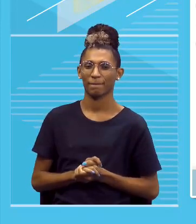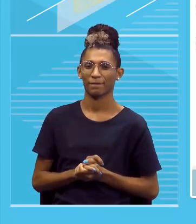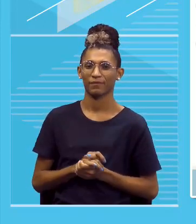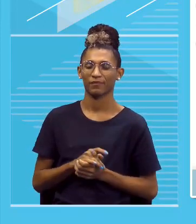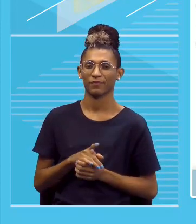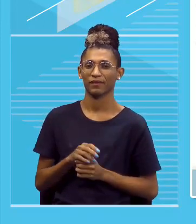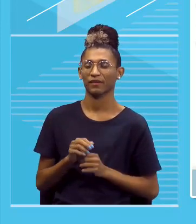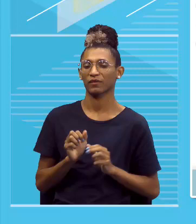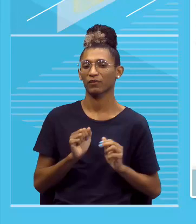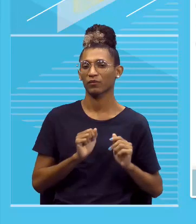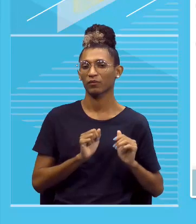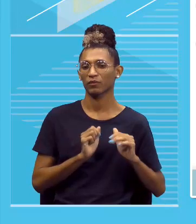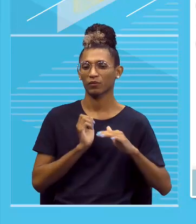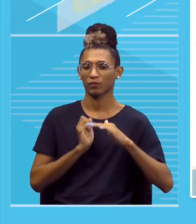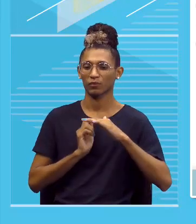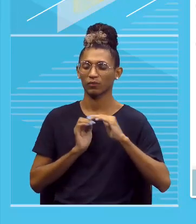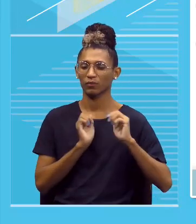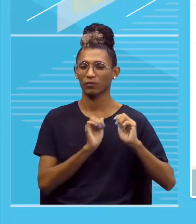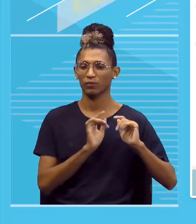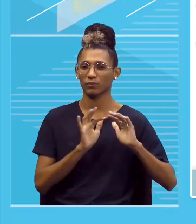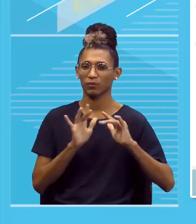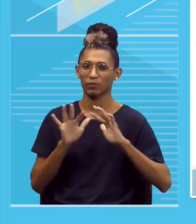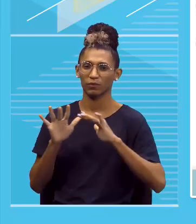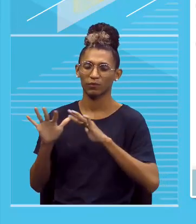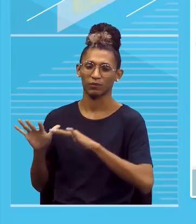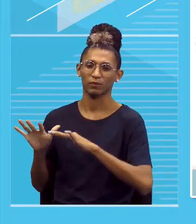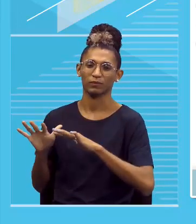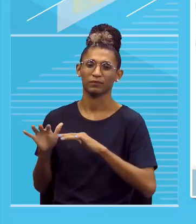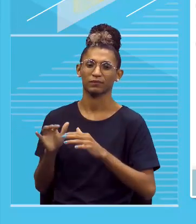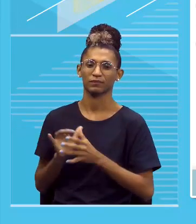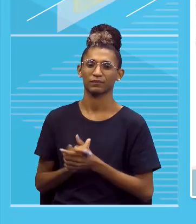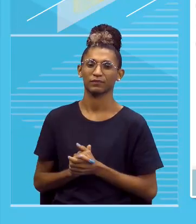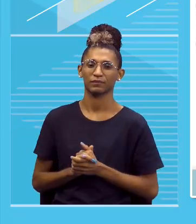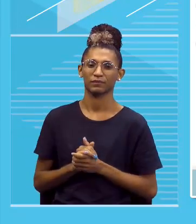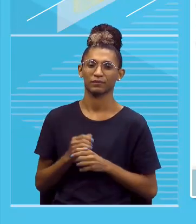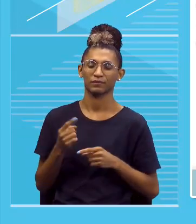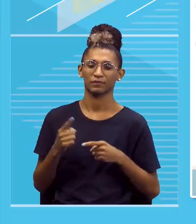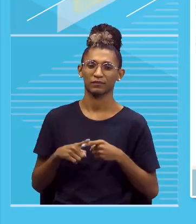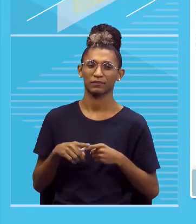êxodo rural porque gente olha a Plantation